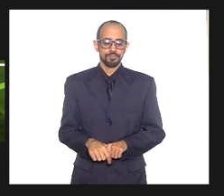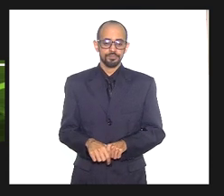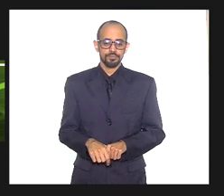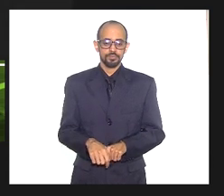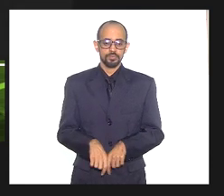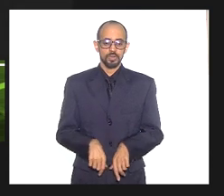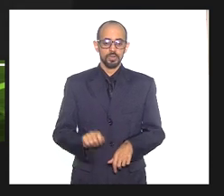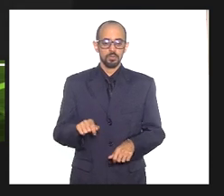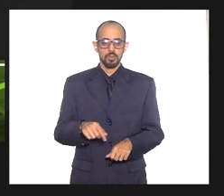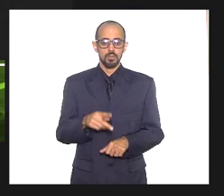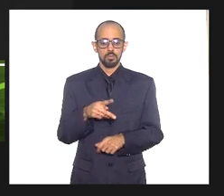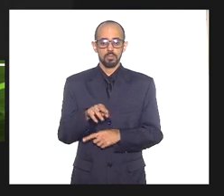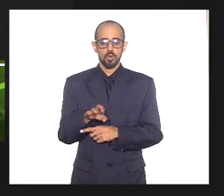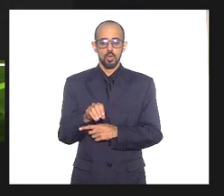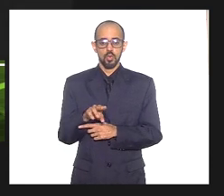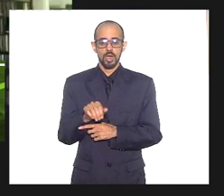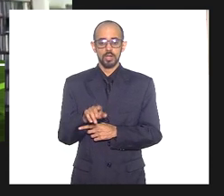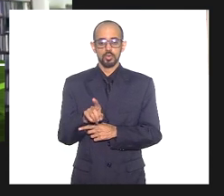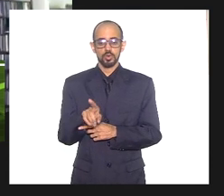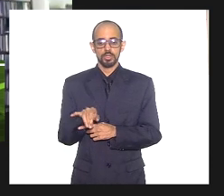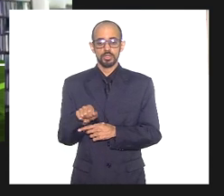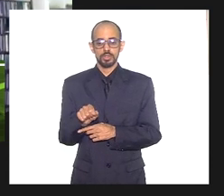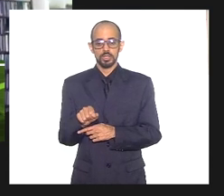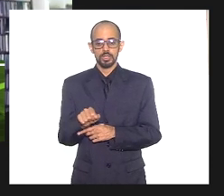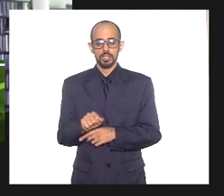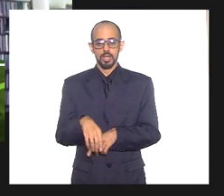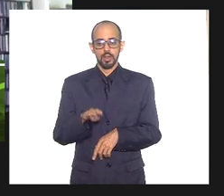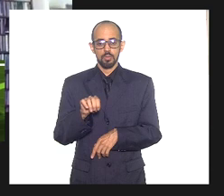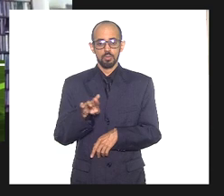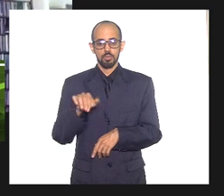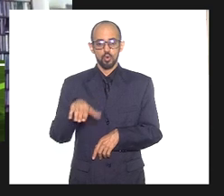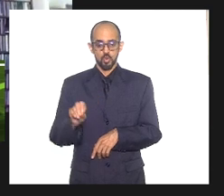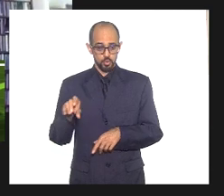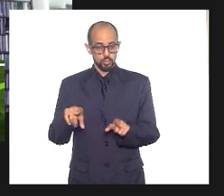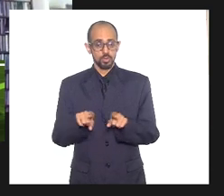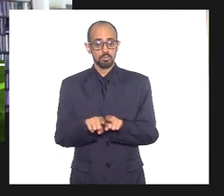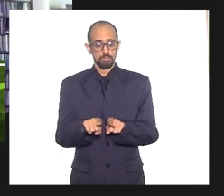da Procuradoria-Geral do Estado, Bruno Razan Carneiro,